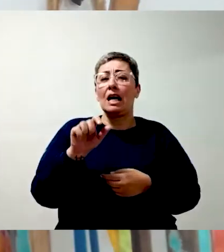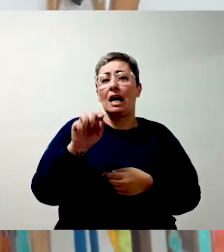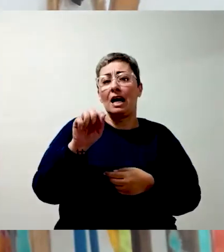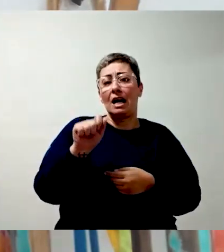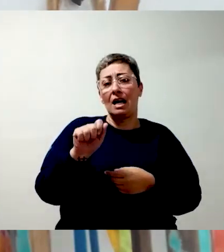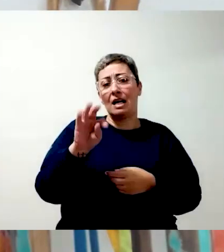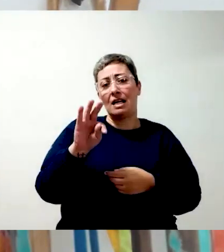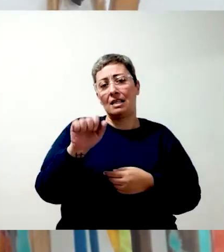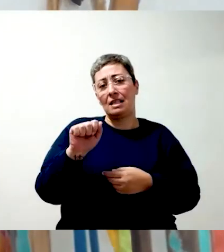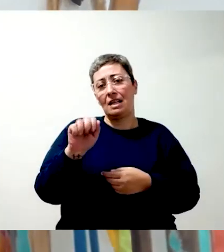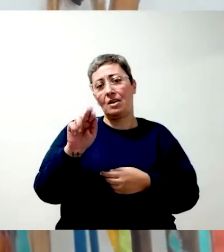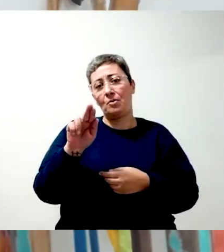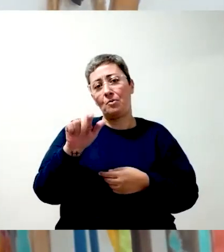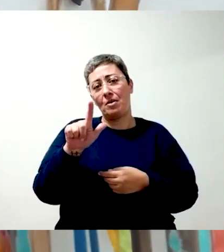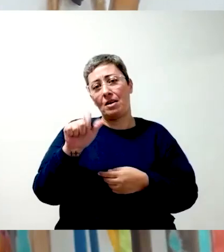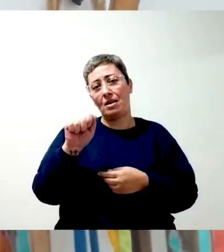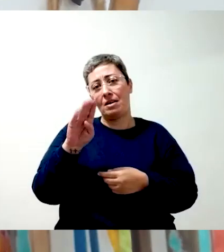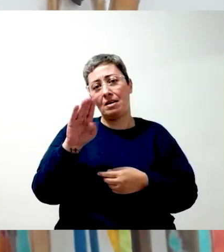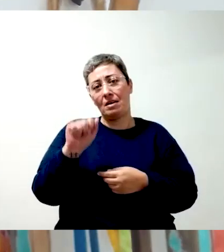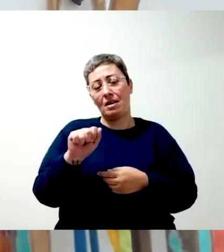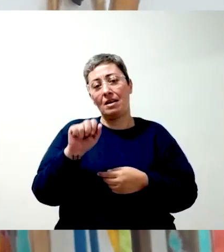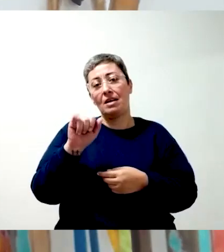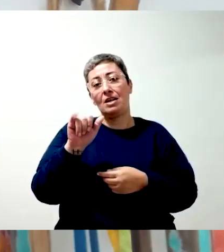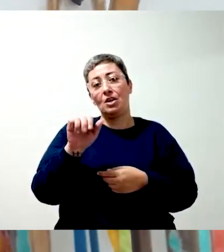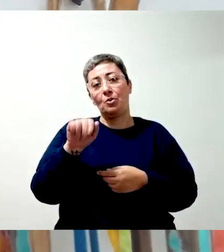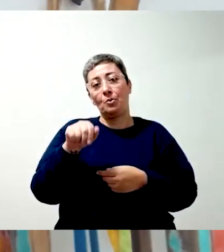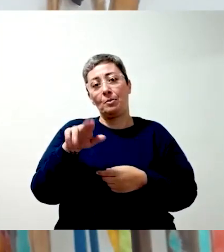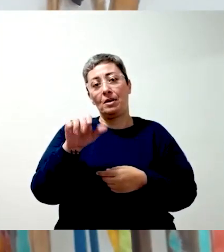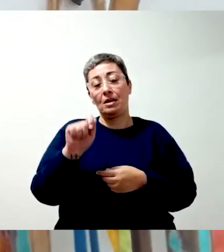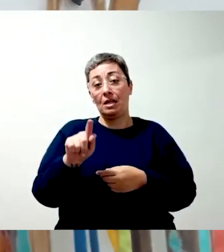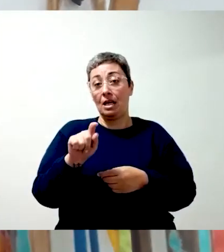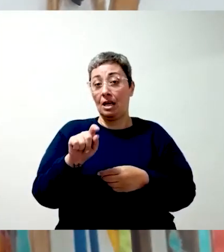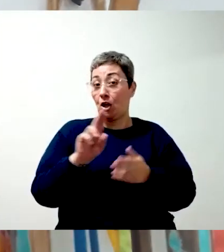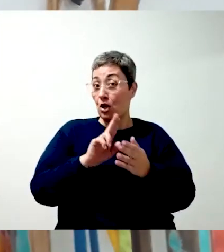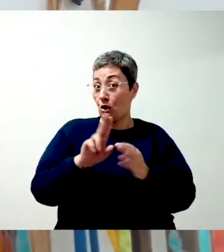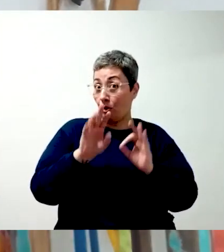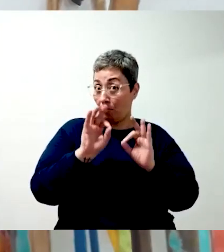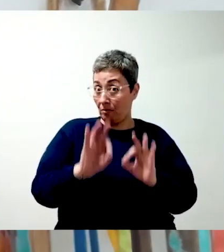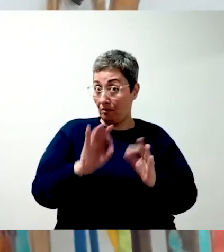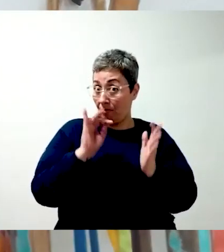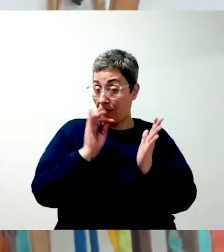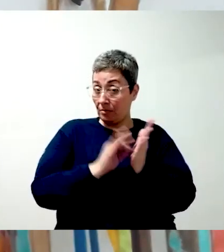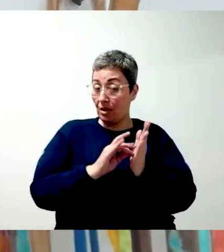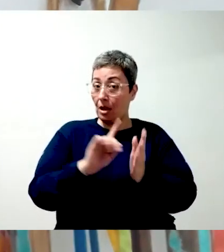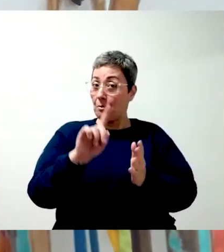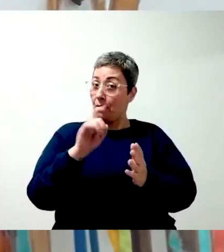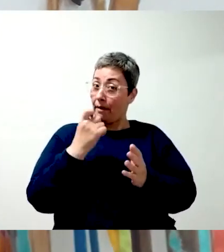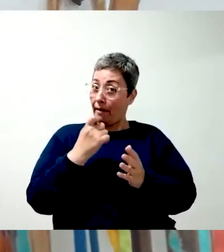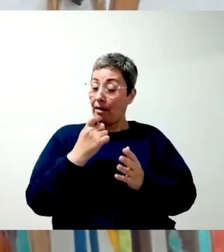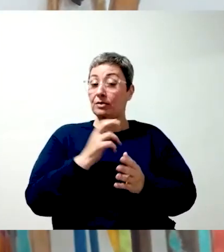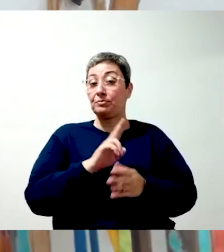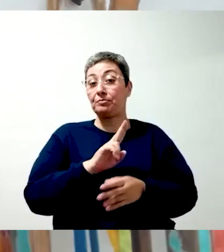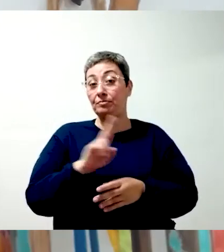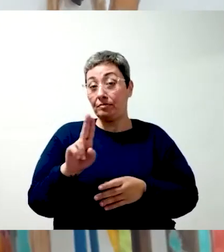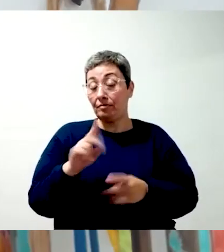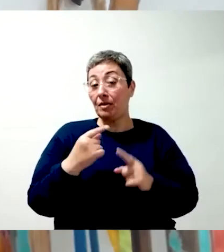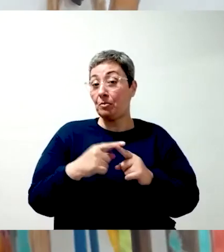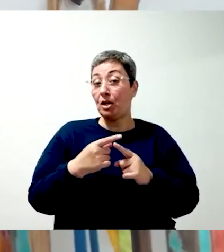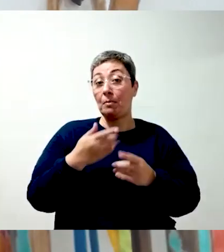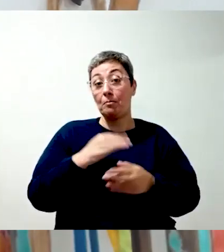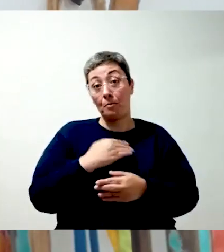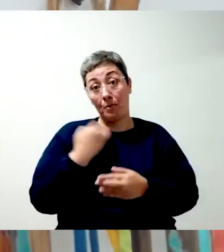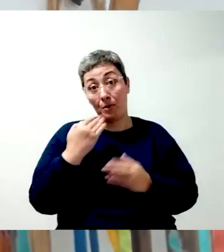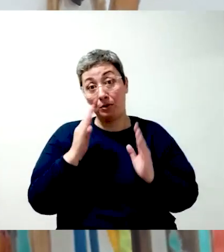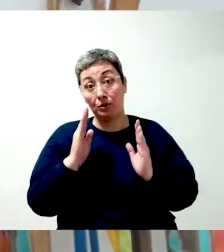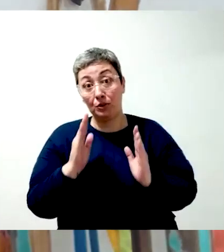Atahualpa Yupanqui? Ele se chama de verdade? Se chamava? Porque ele já não existe mais entre a gente,